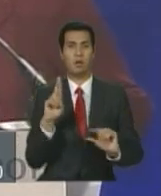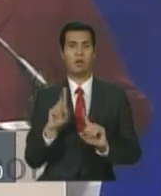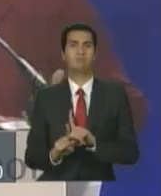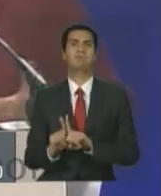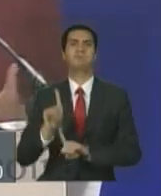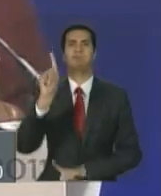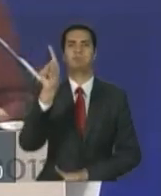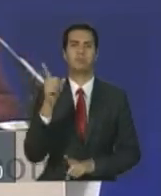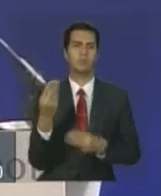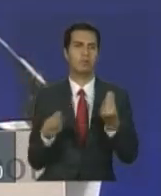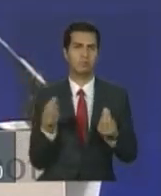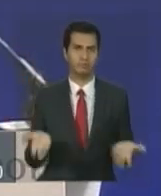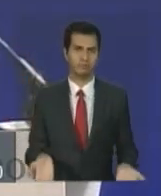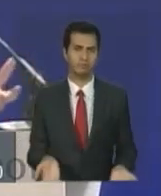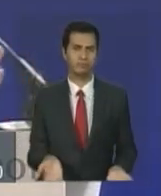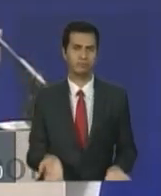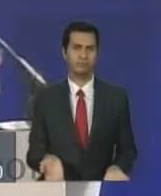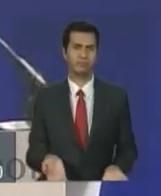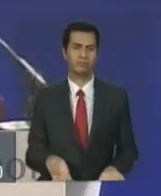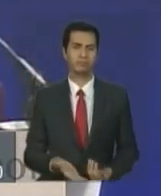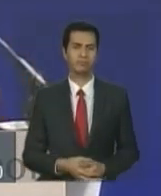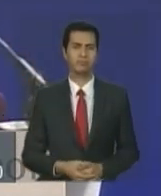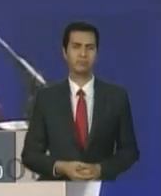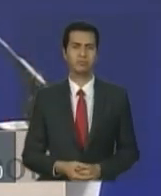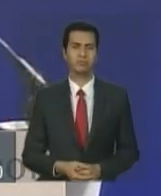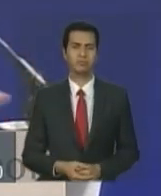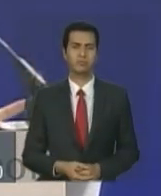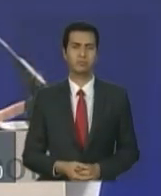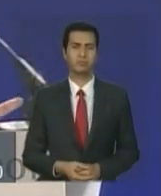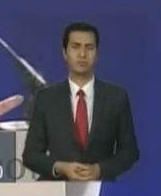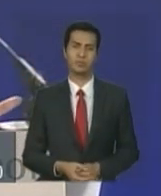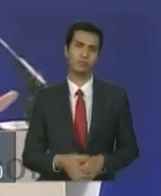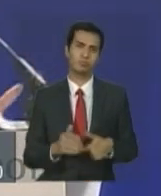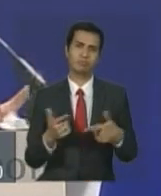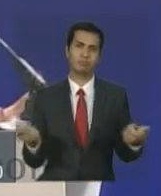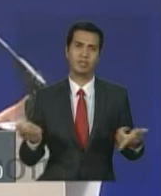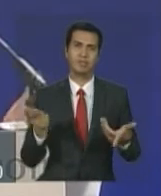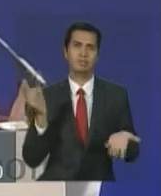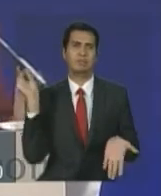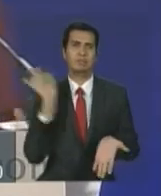gente não existe essa forma de se relacionar.